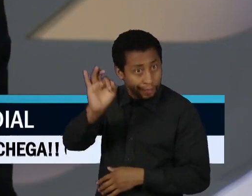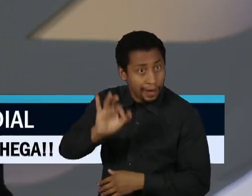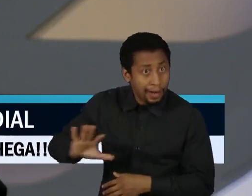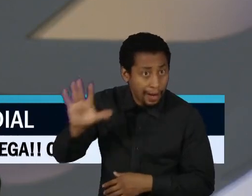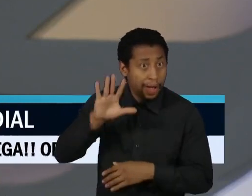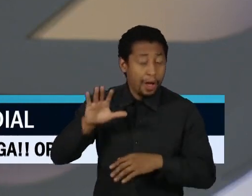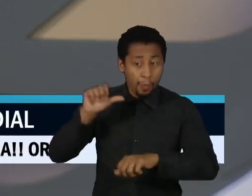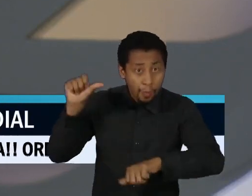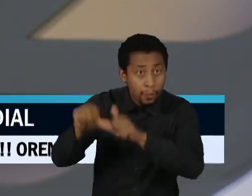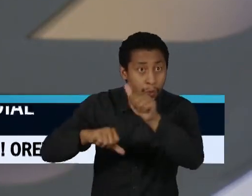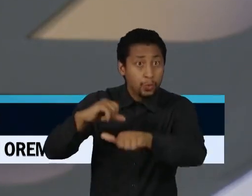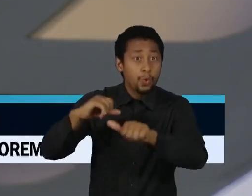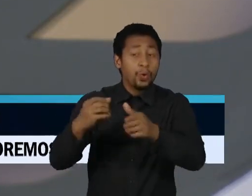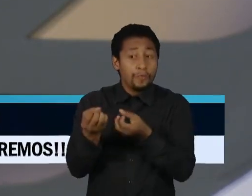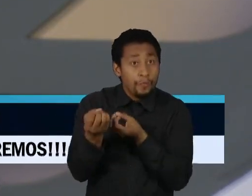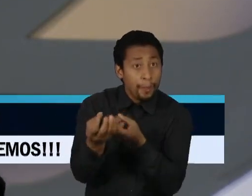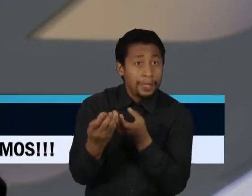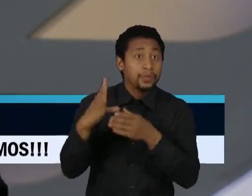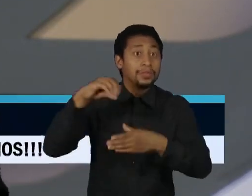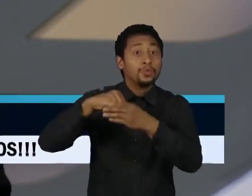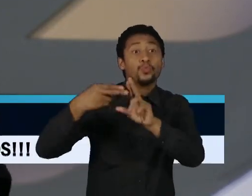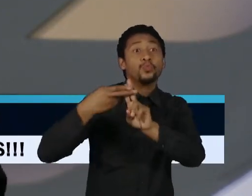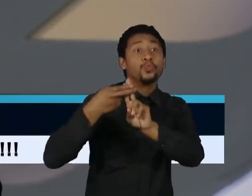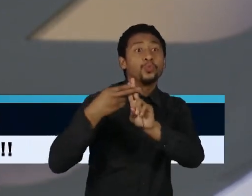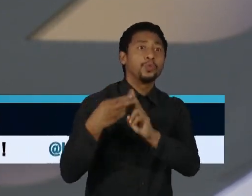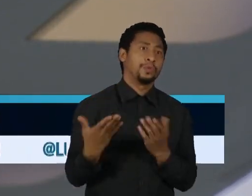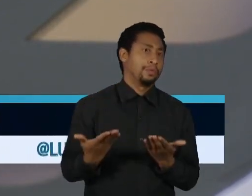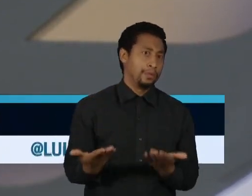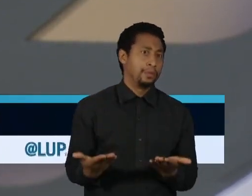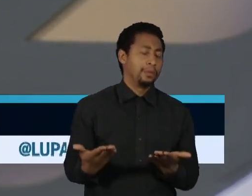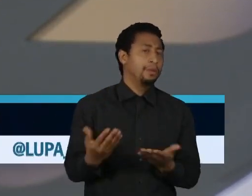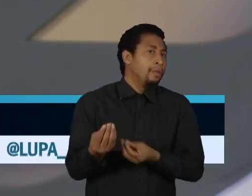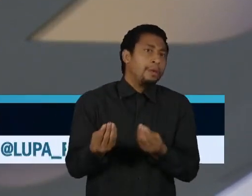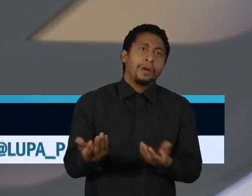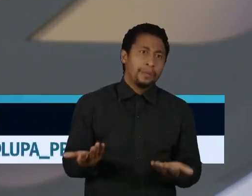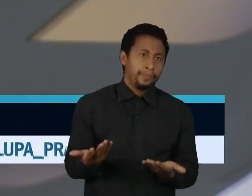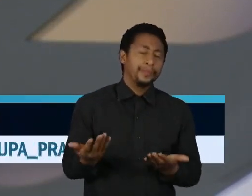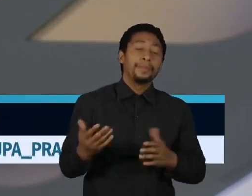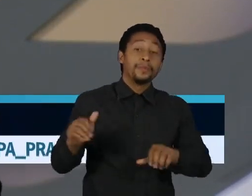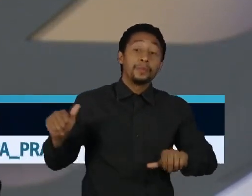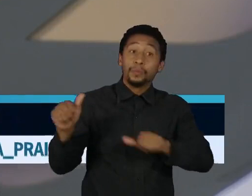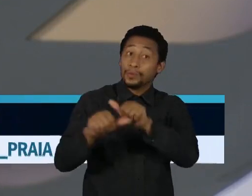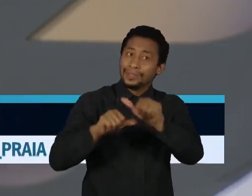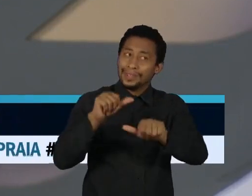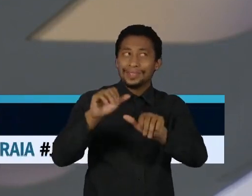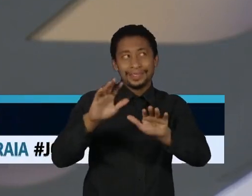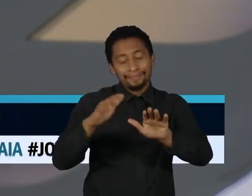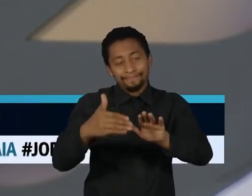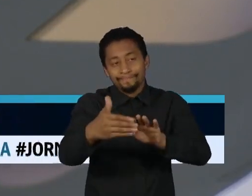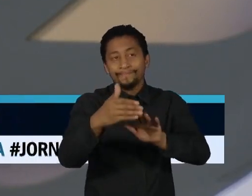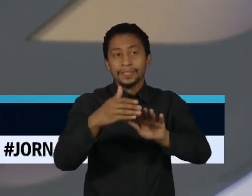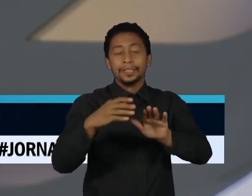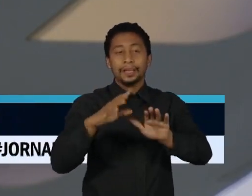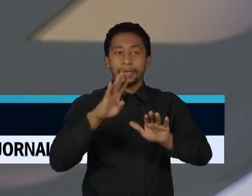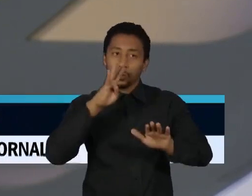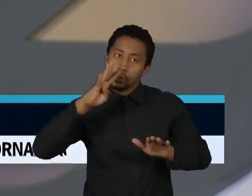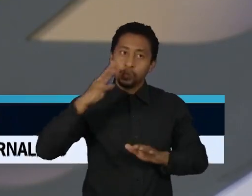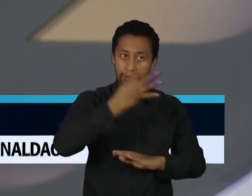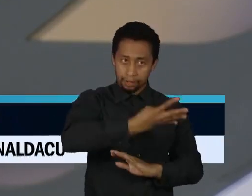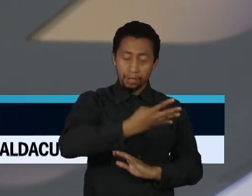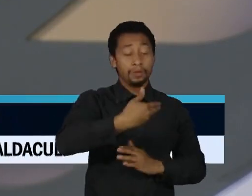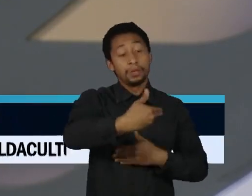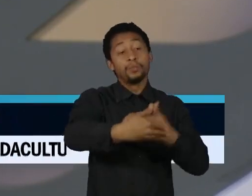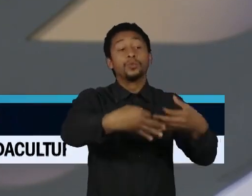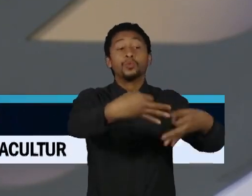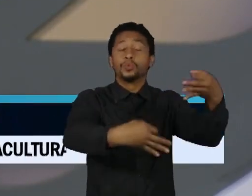do SUS. Uma prisão só acontece ao final do processo, depois de uma condenação. Eventualmente, isso pode